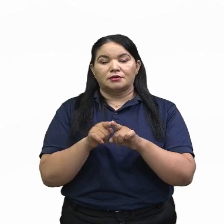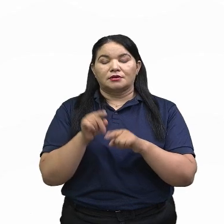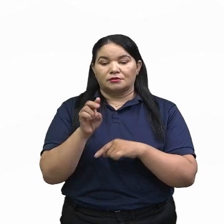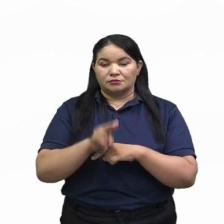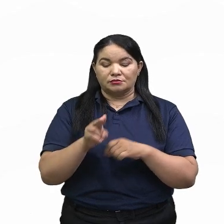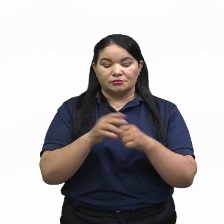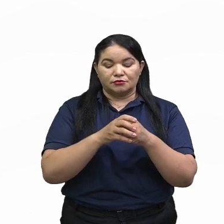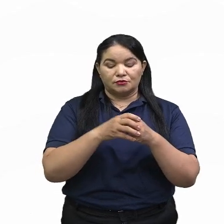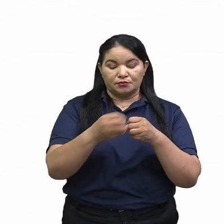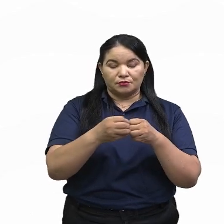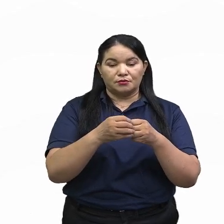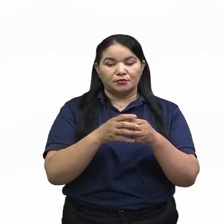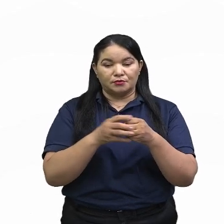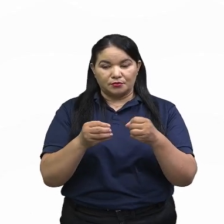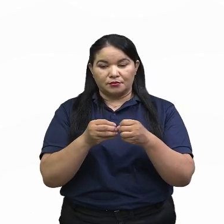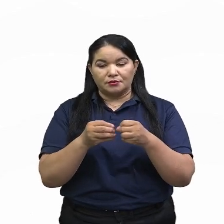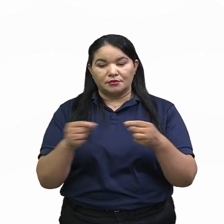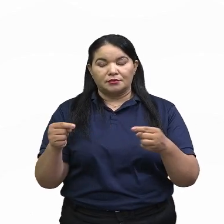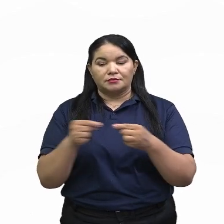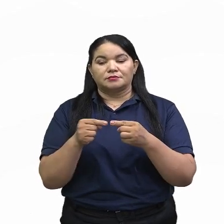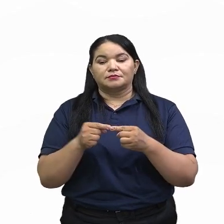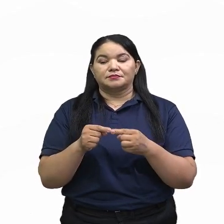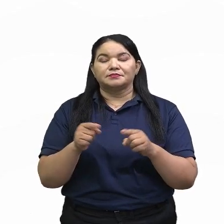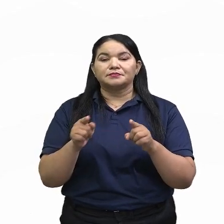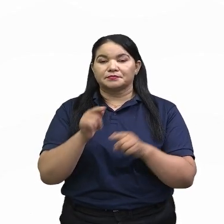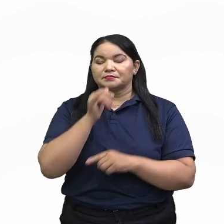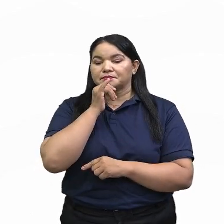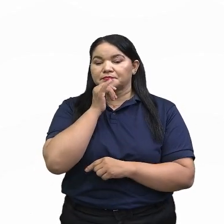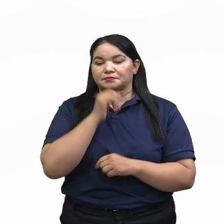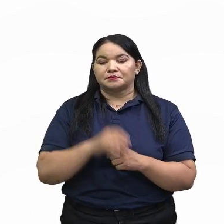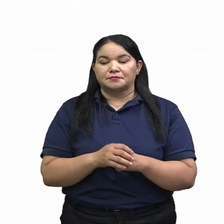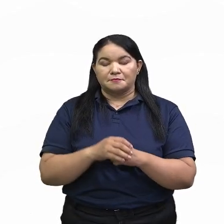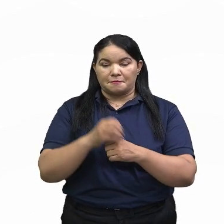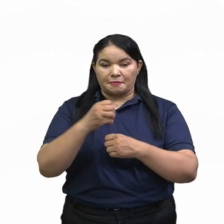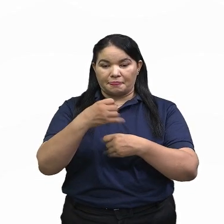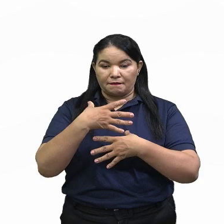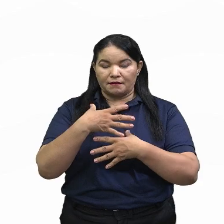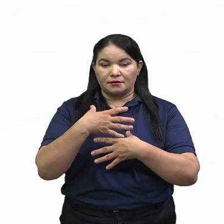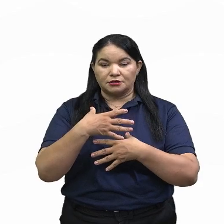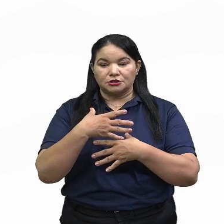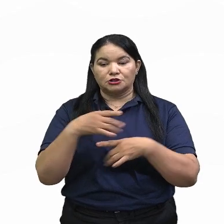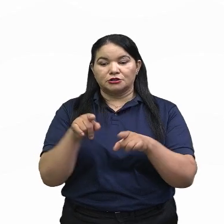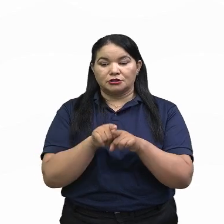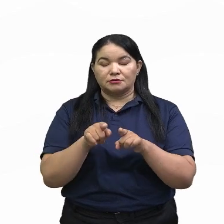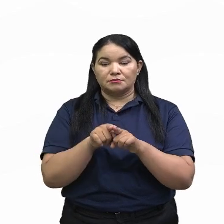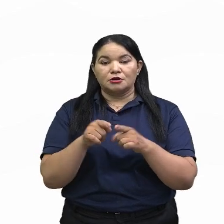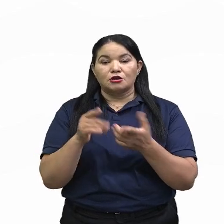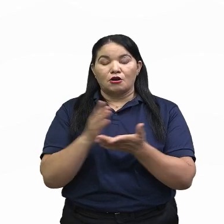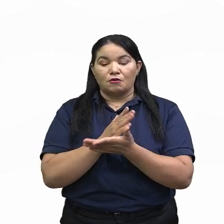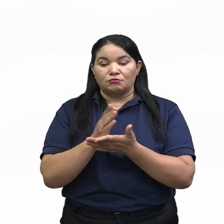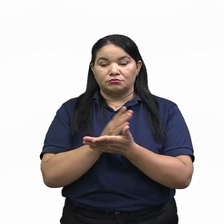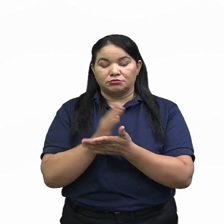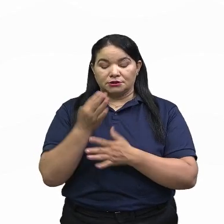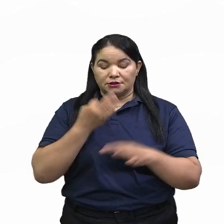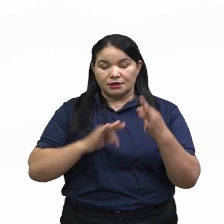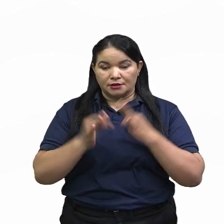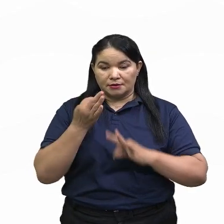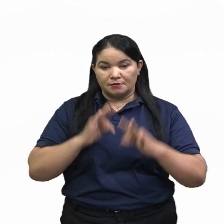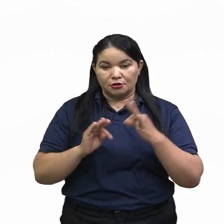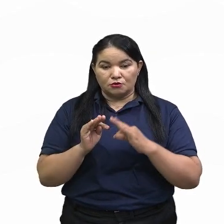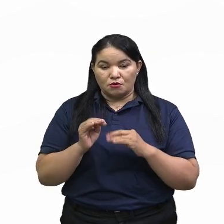como, por exemplo, né, que ela é utilizada em raio-x e tratamentos de